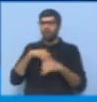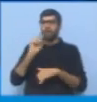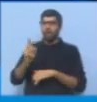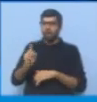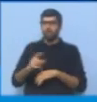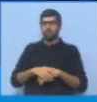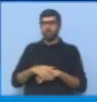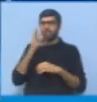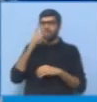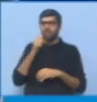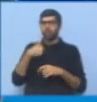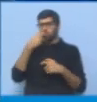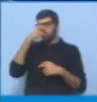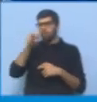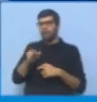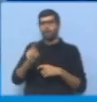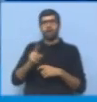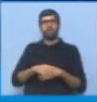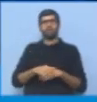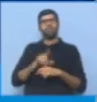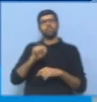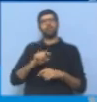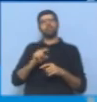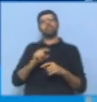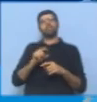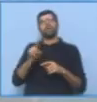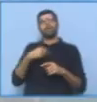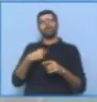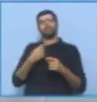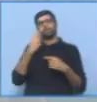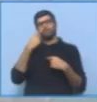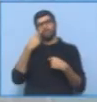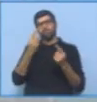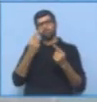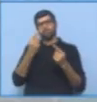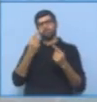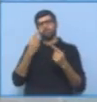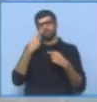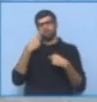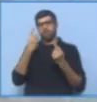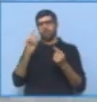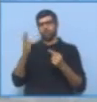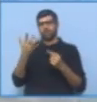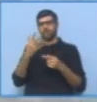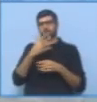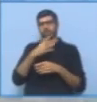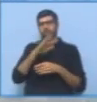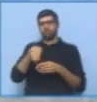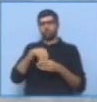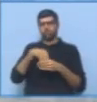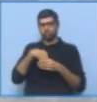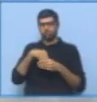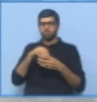Deus de calor, de humano, E depois há aqui também este sinal que acontece num contexto também